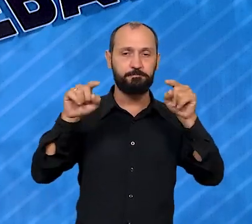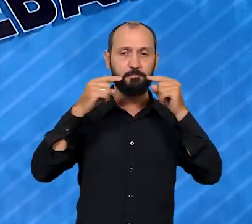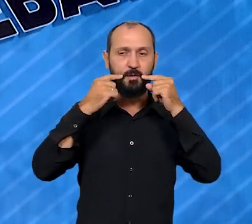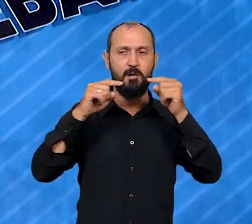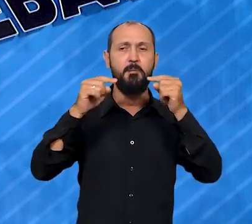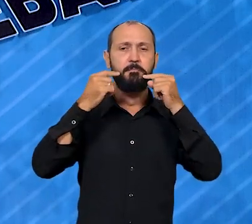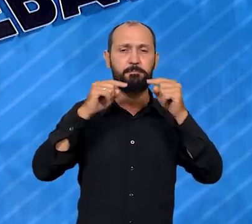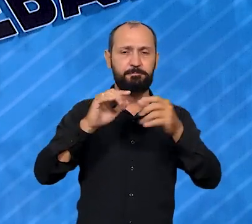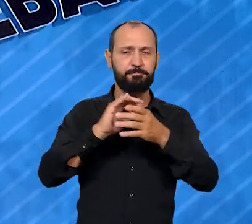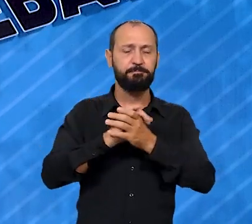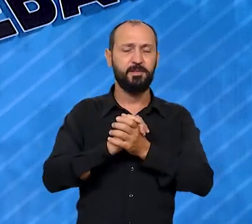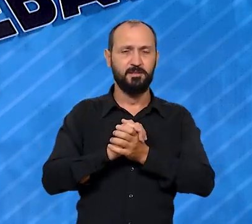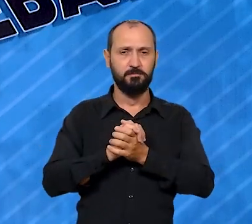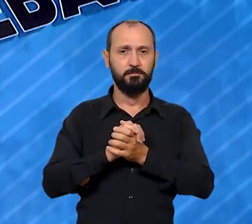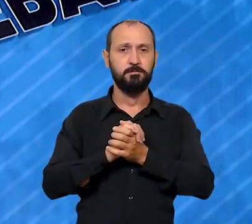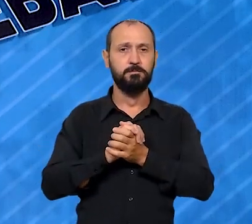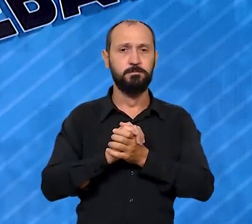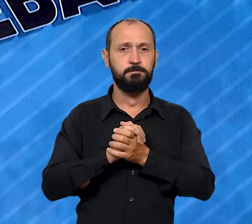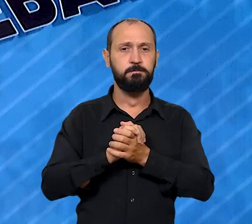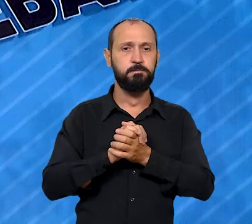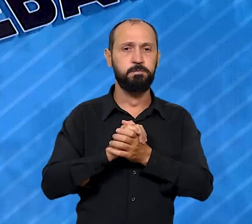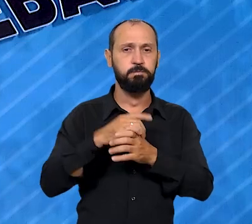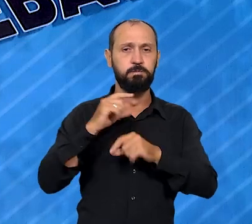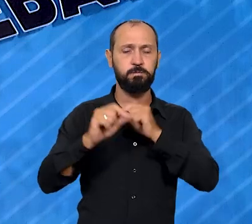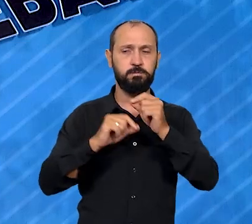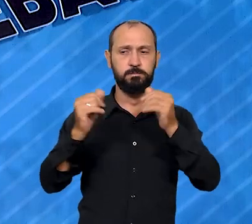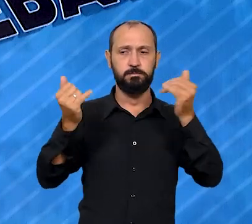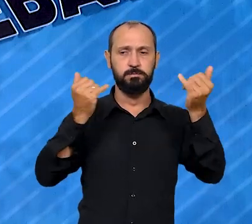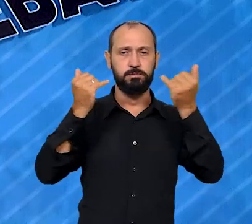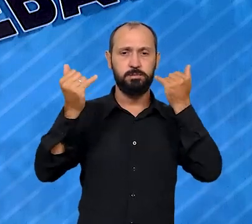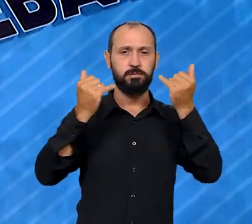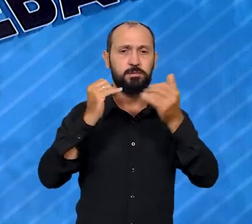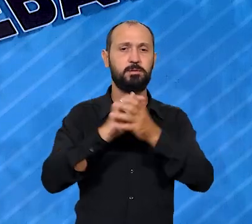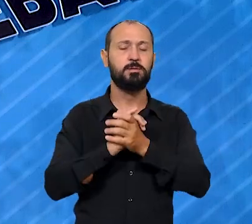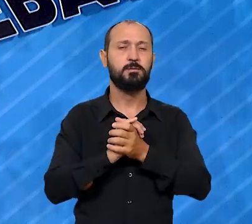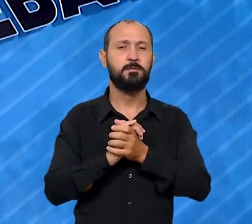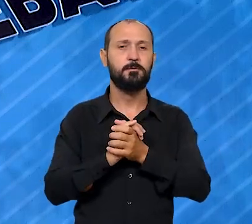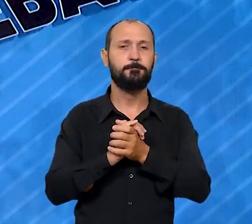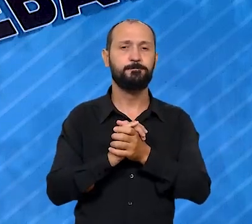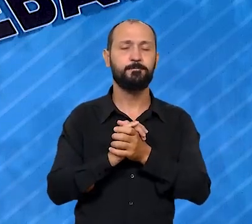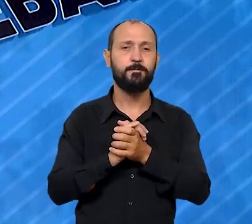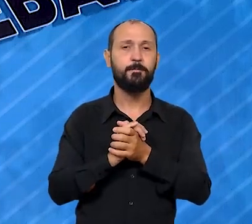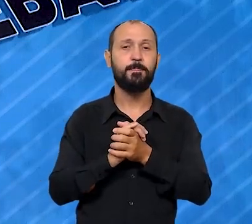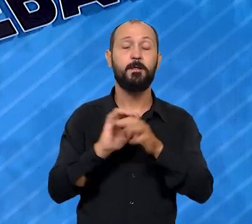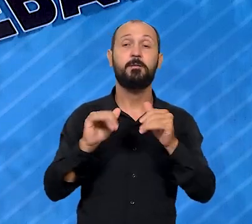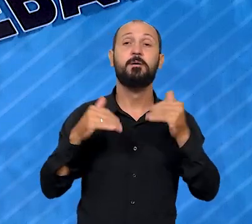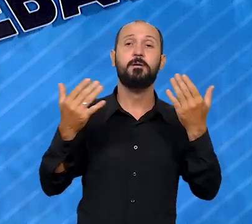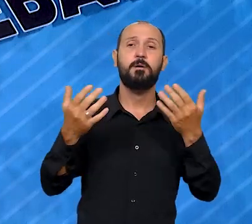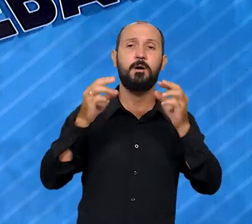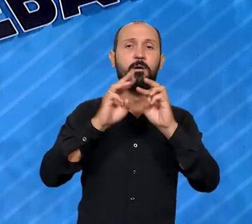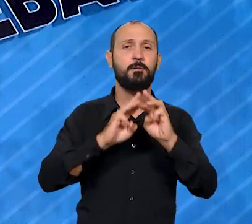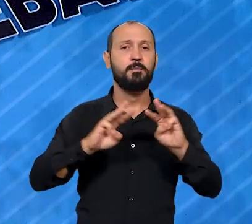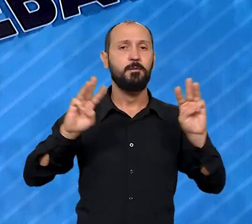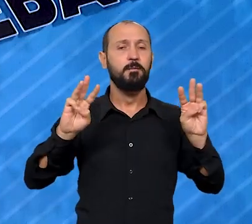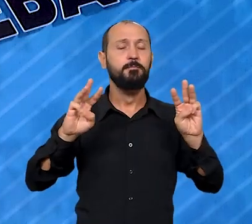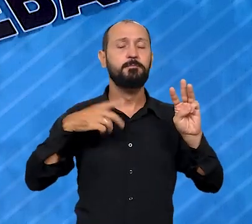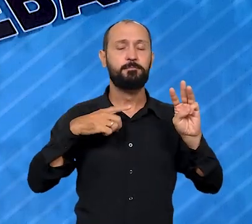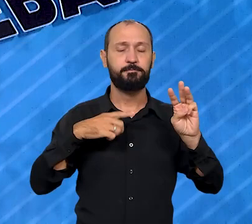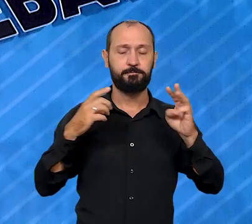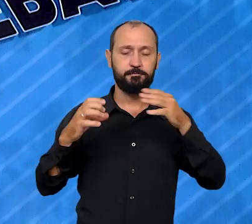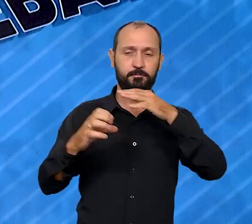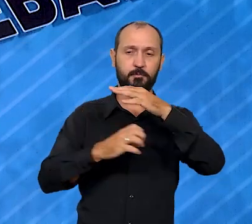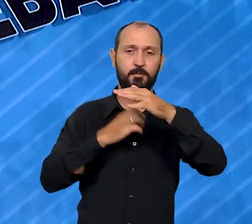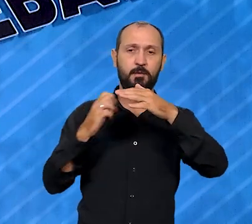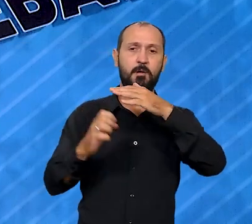mais reclamadas. Com base nisso, nessas informações, nesses dados, eles possuem também informações de quais sites